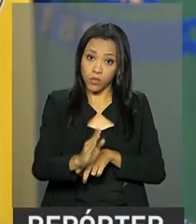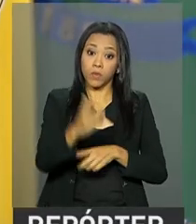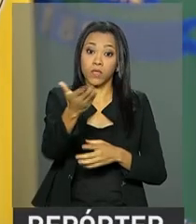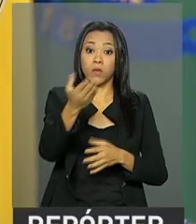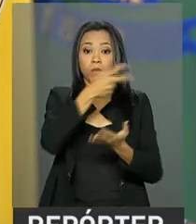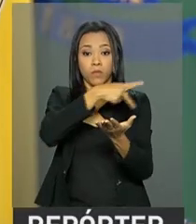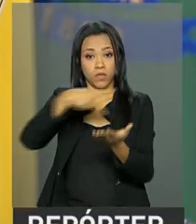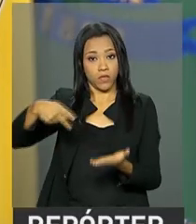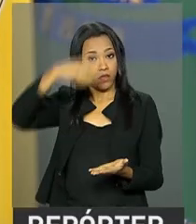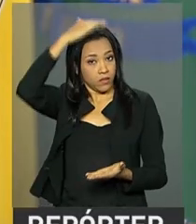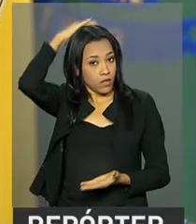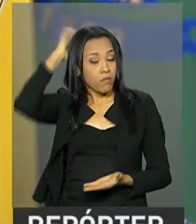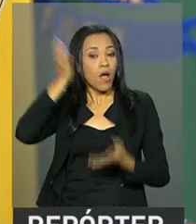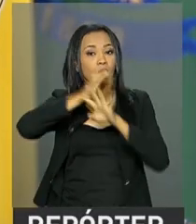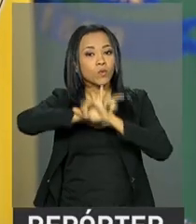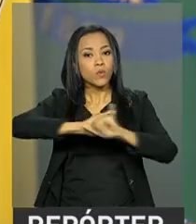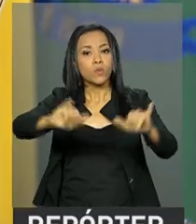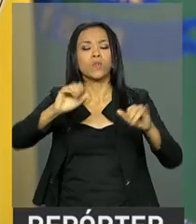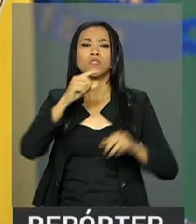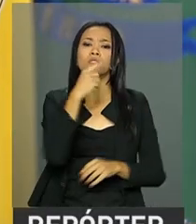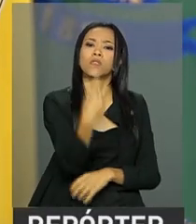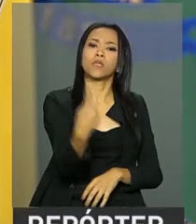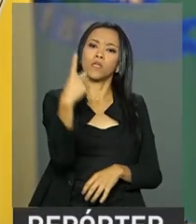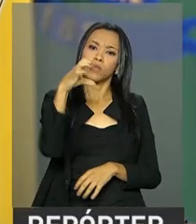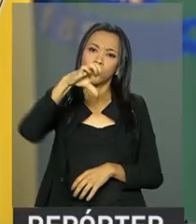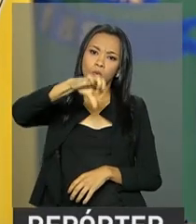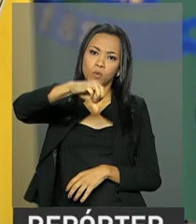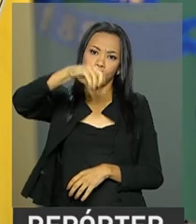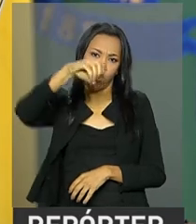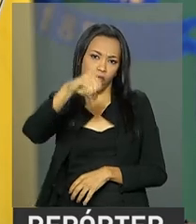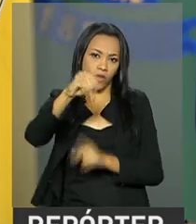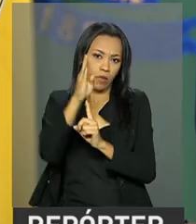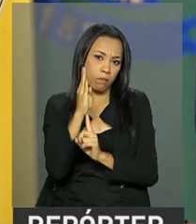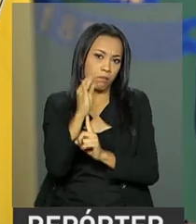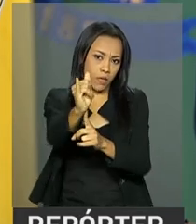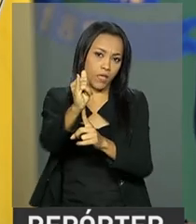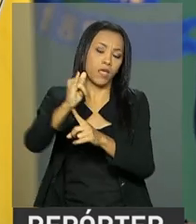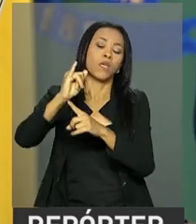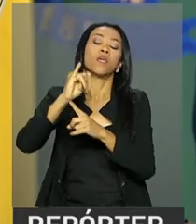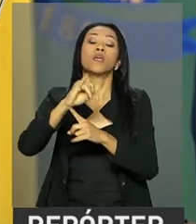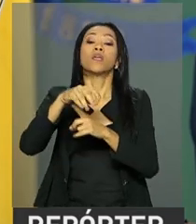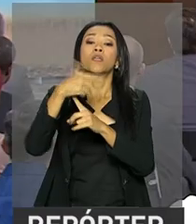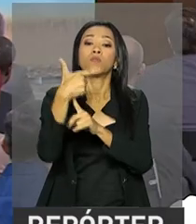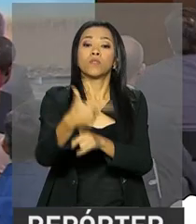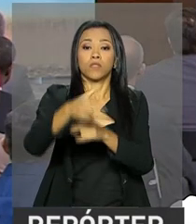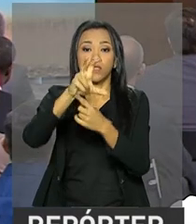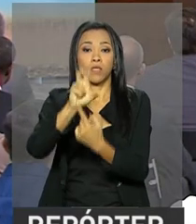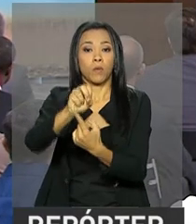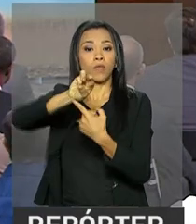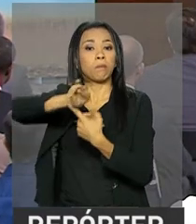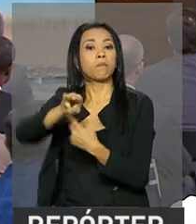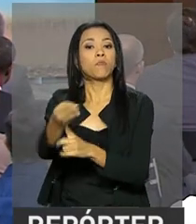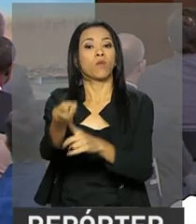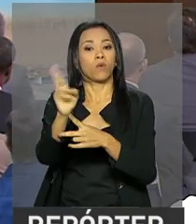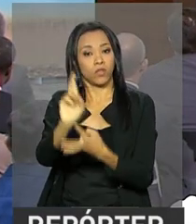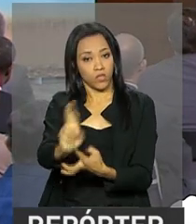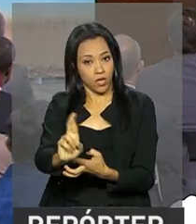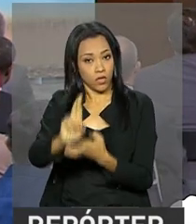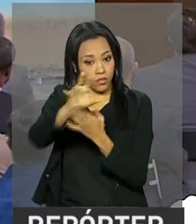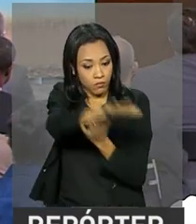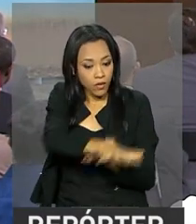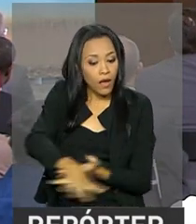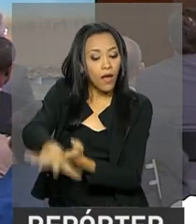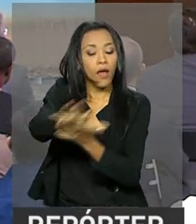Temer anunciou a destinação de R 190 bilhões 250 milhões deais para o Plano